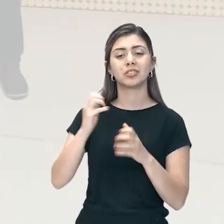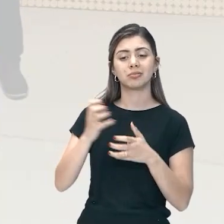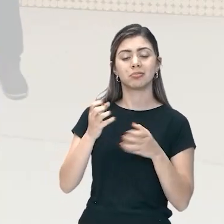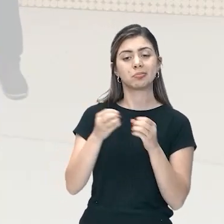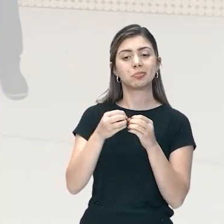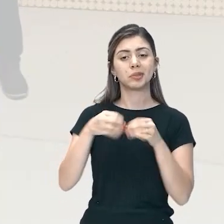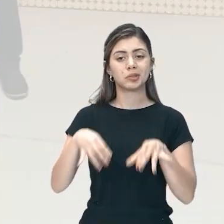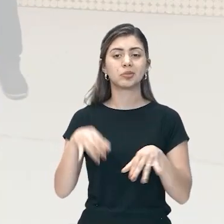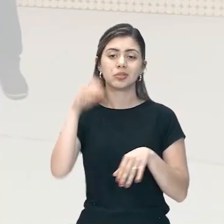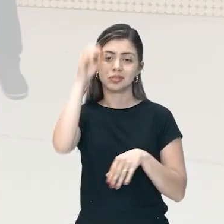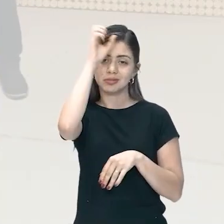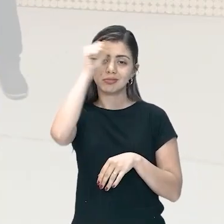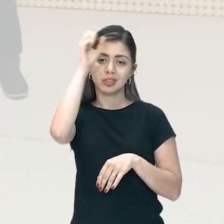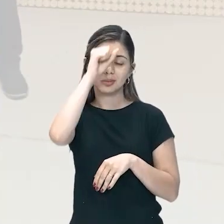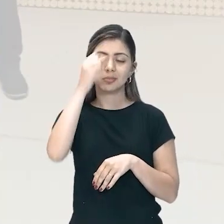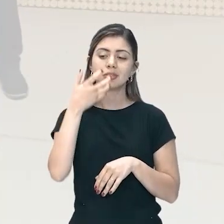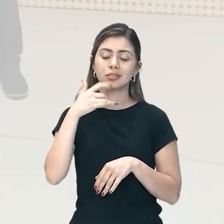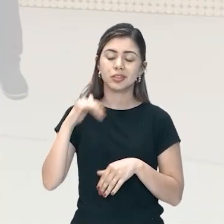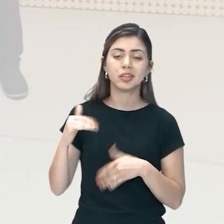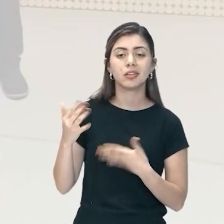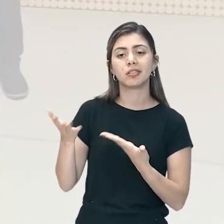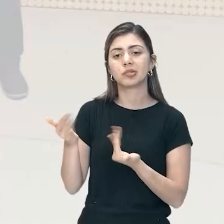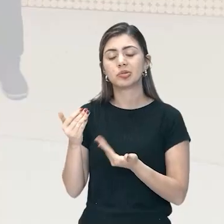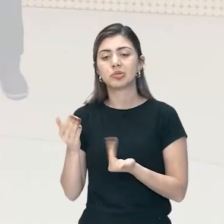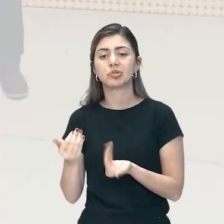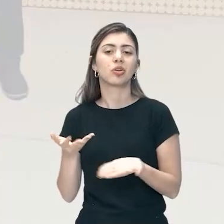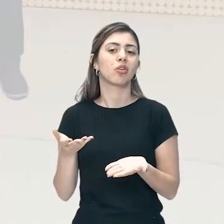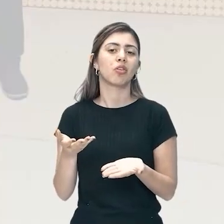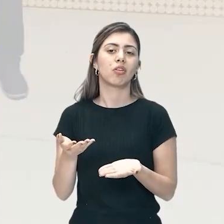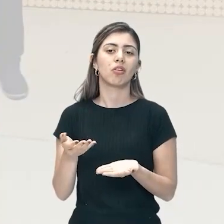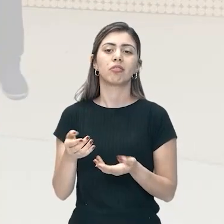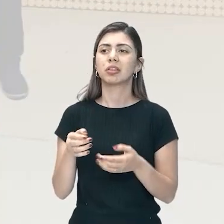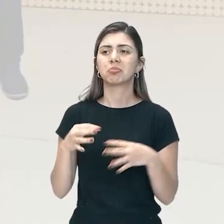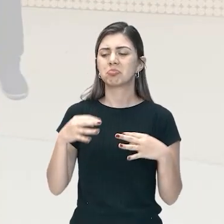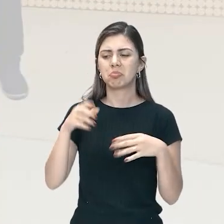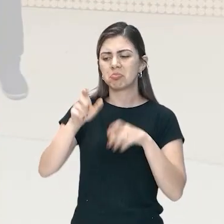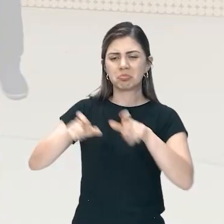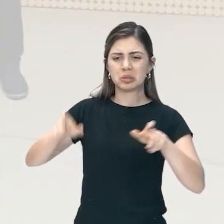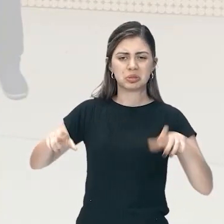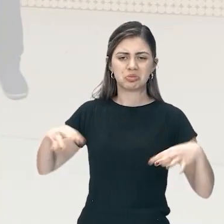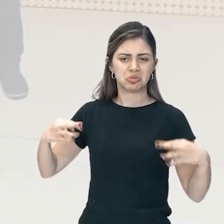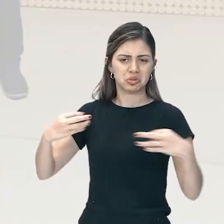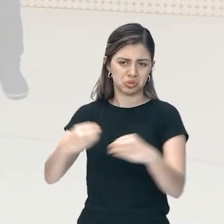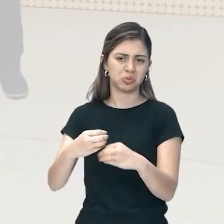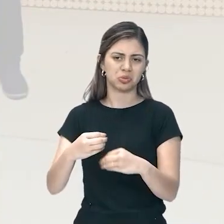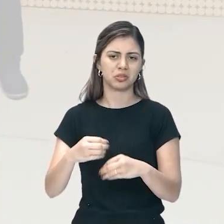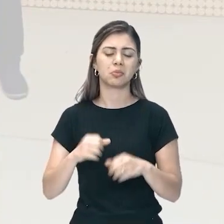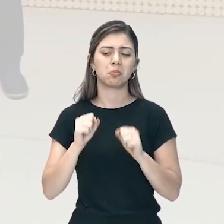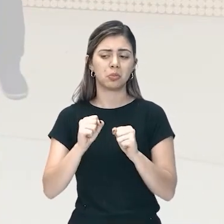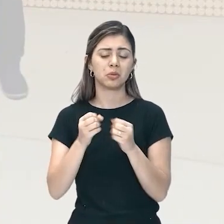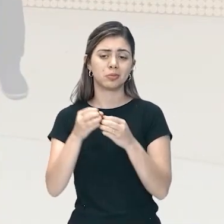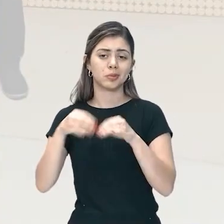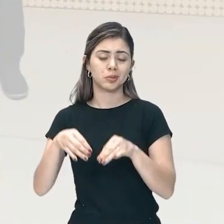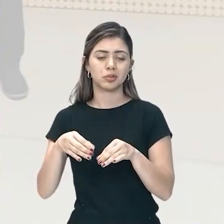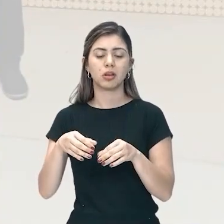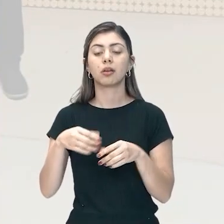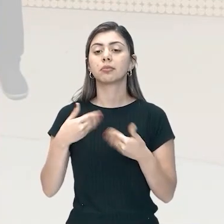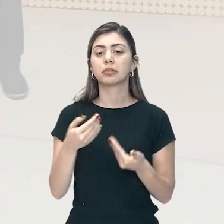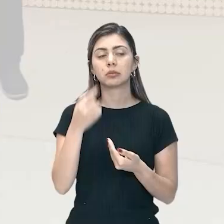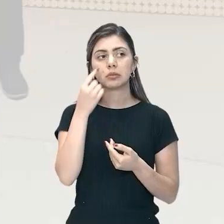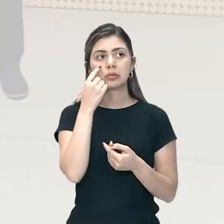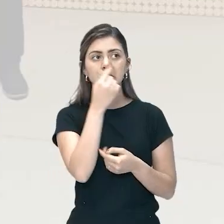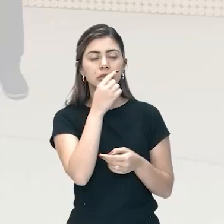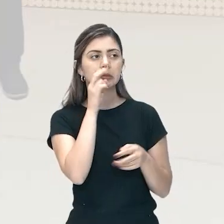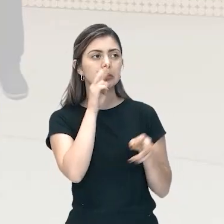no aprendizado das crianças, dos adolescentes, das pessoas em geral. Os problemas de visão são